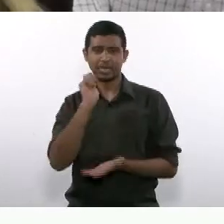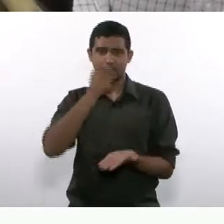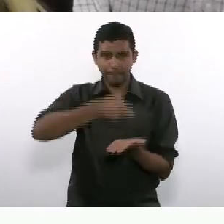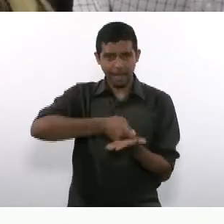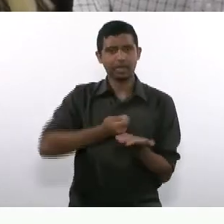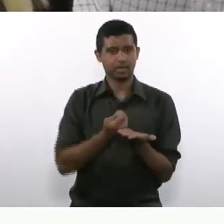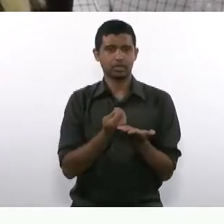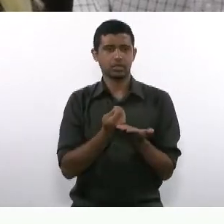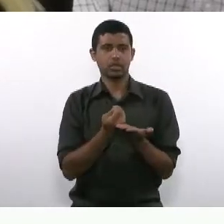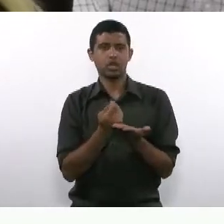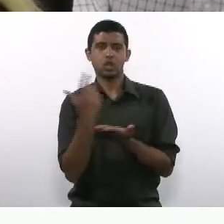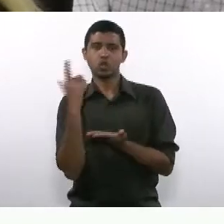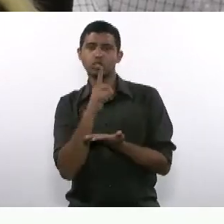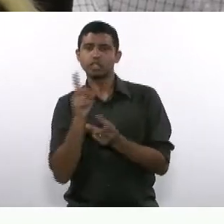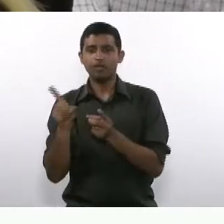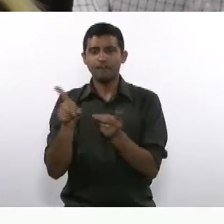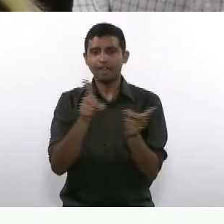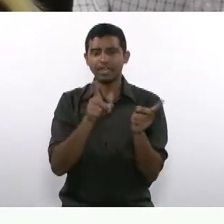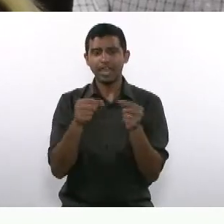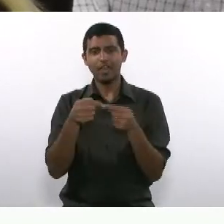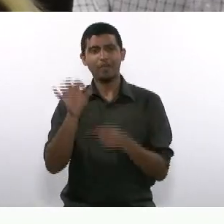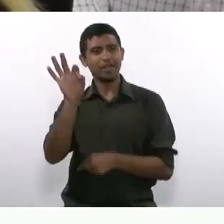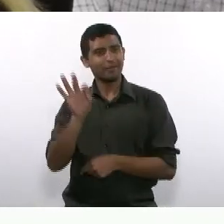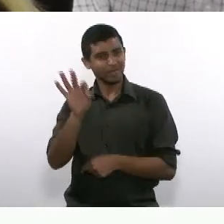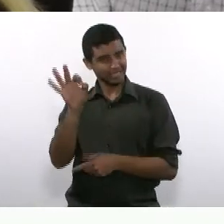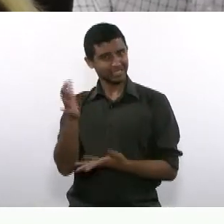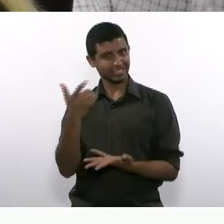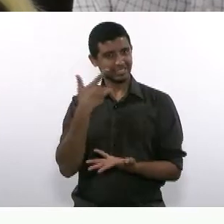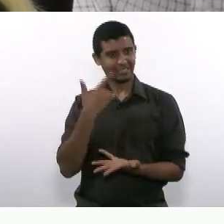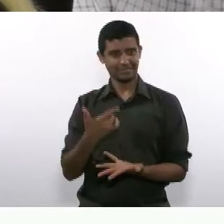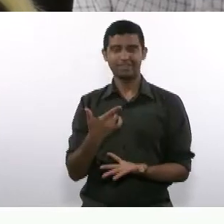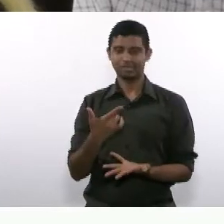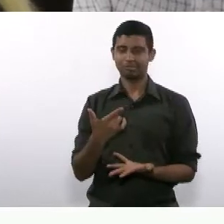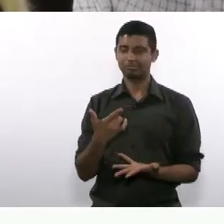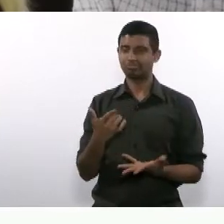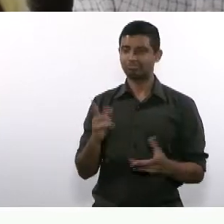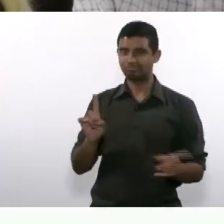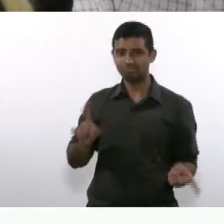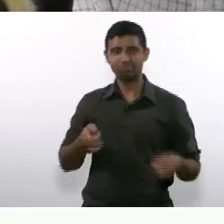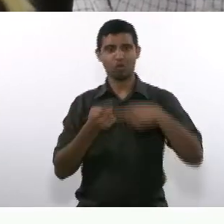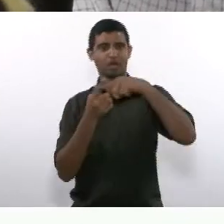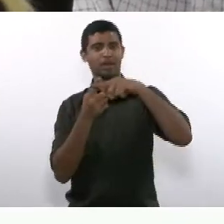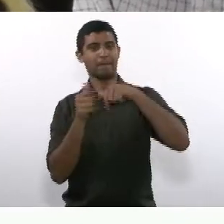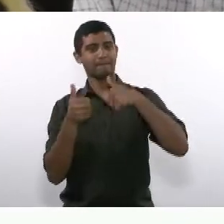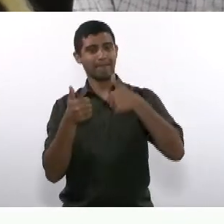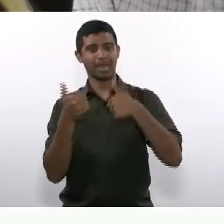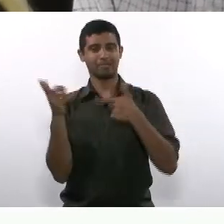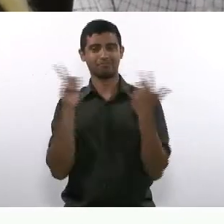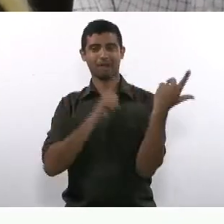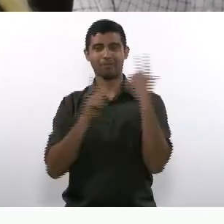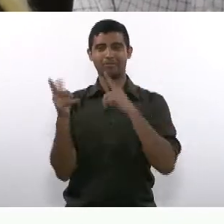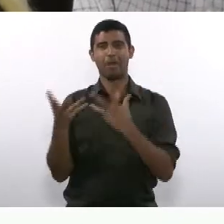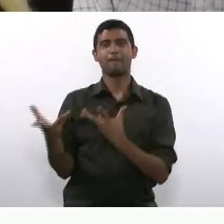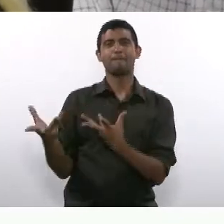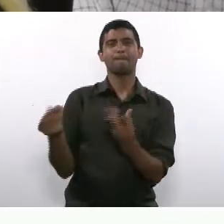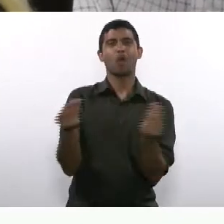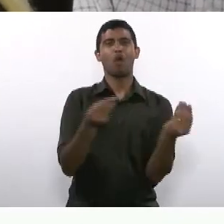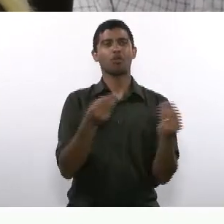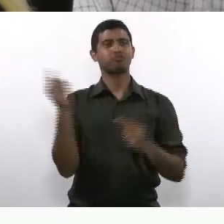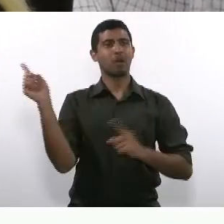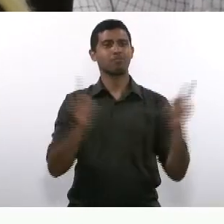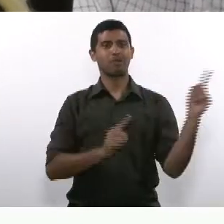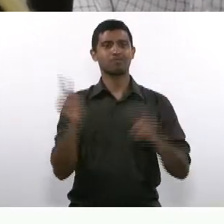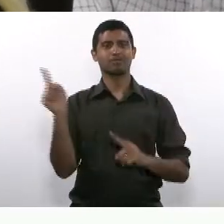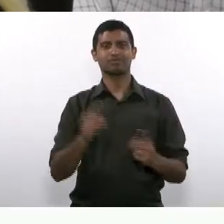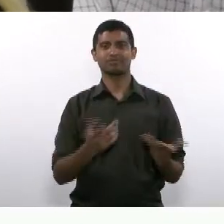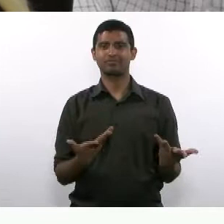não em cima daquilo que ele trouxe de mercadoria. Isso criou um impacto bastante positivo e, num primeiro momento,